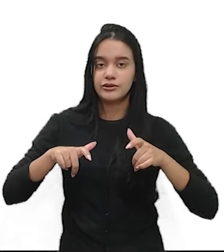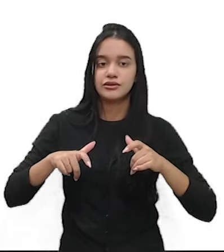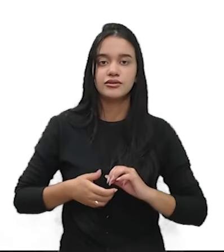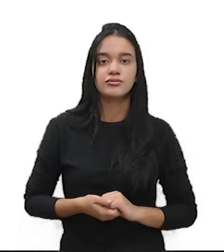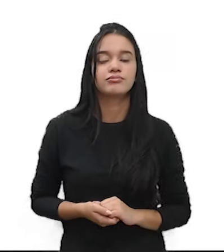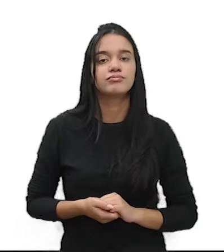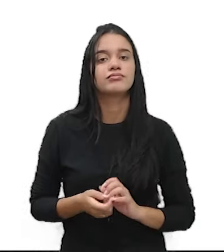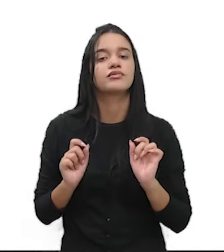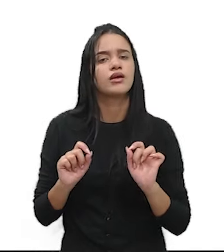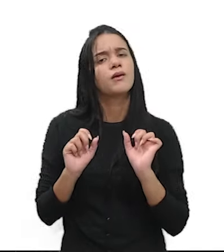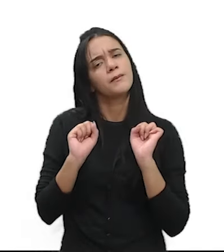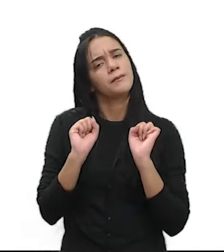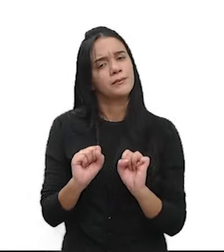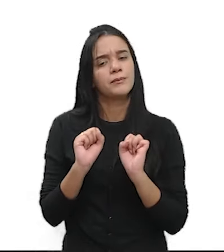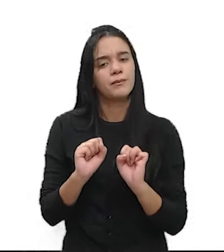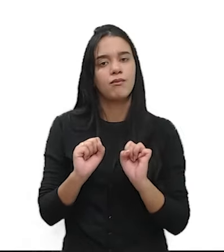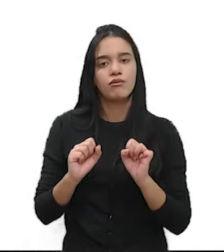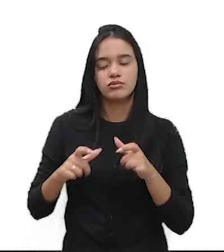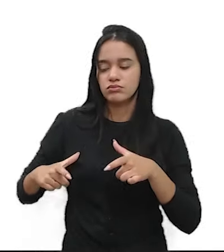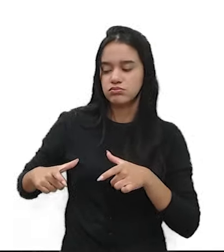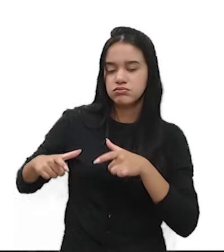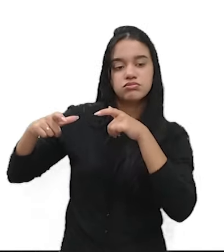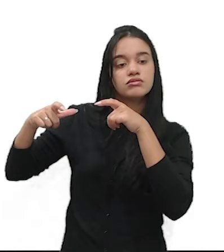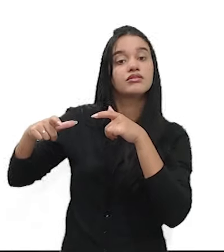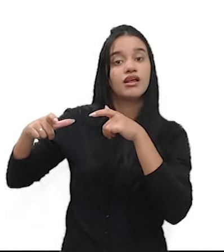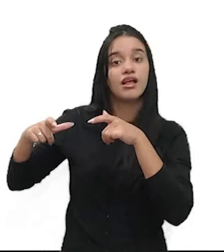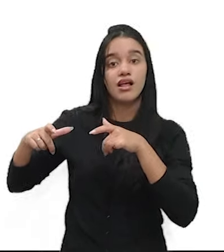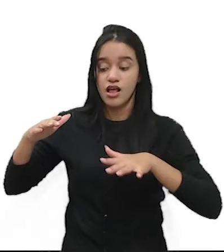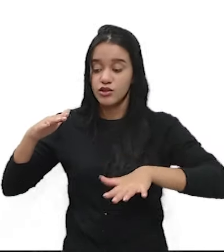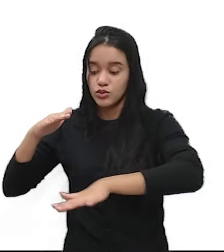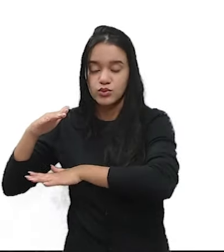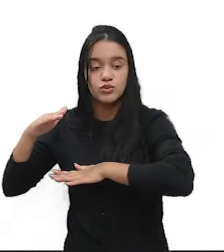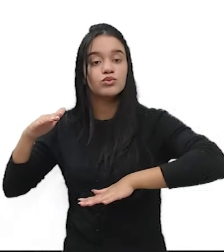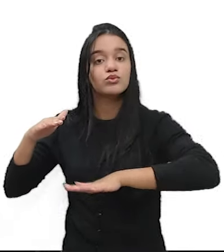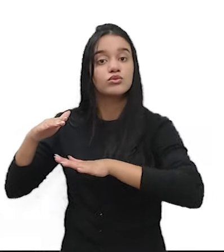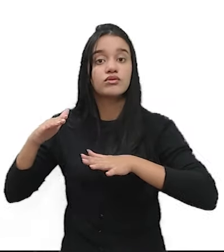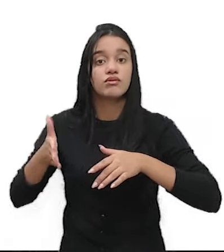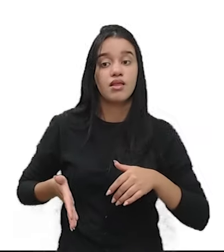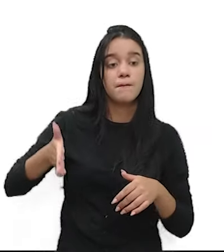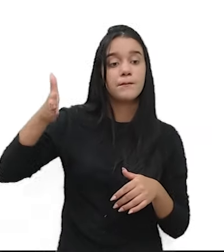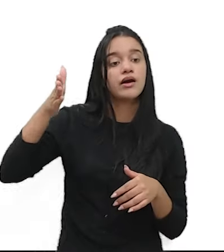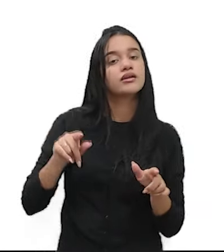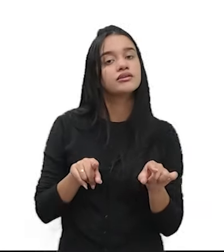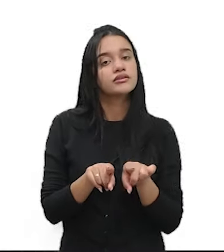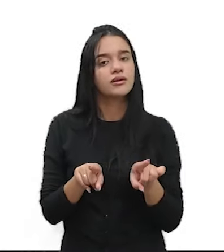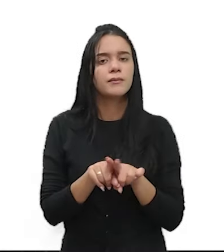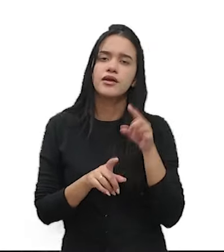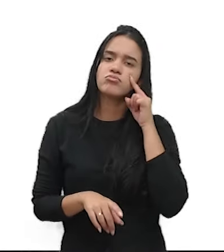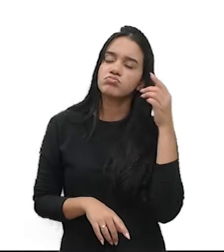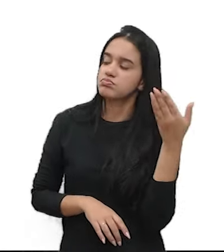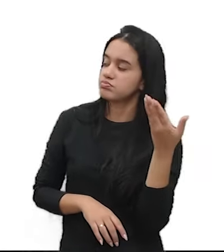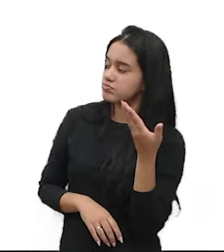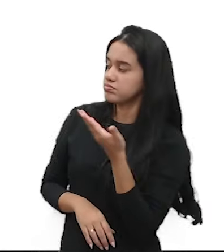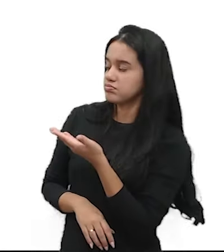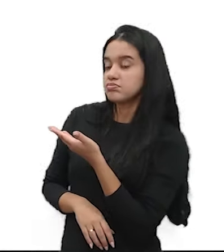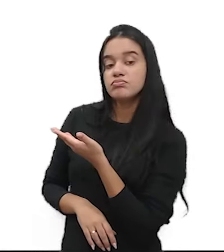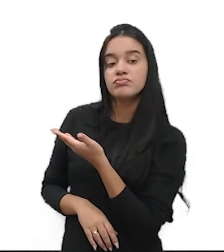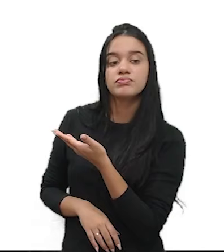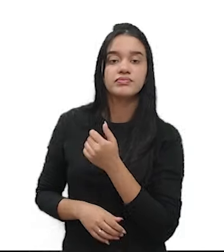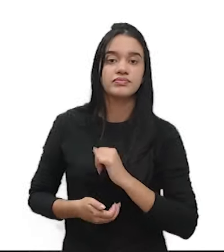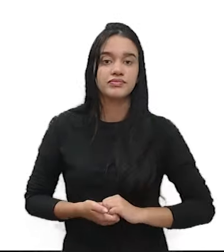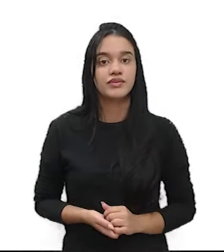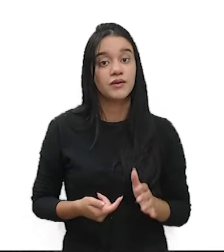tá ele pode ser posicionado tanto no chão quanto na parede conforme vocês podem observar aí no esqueminha que eu